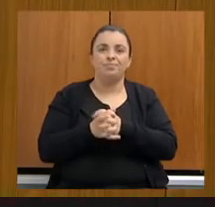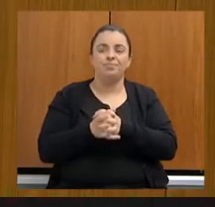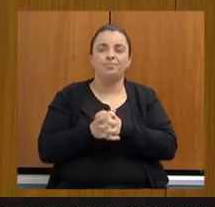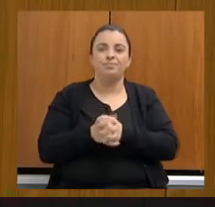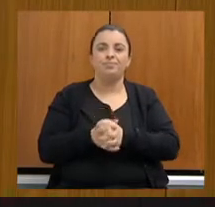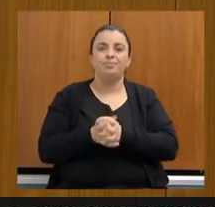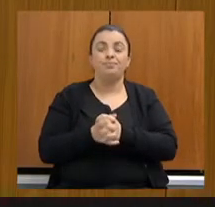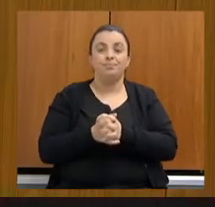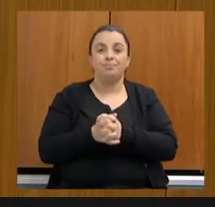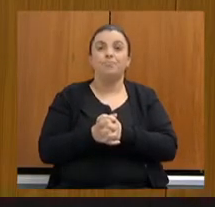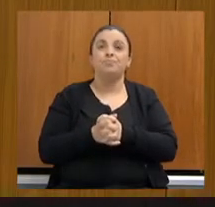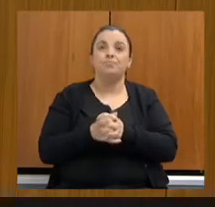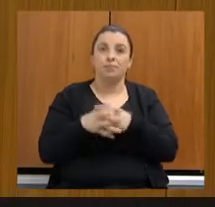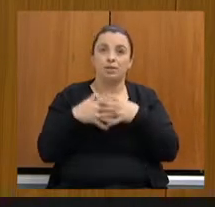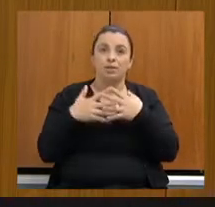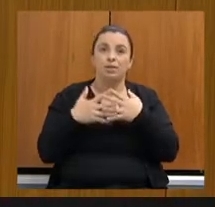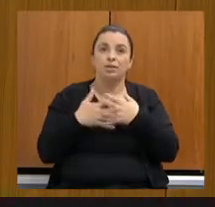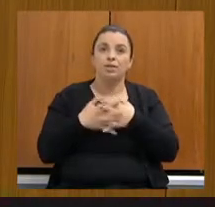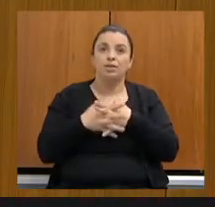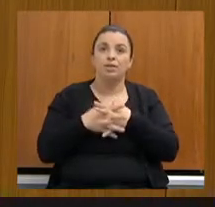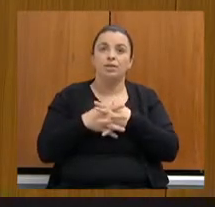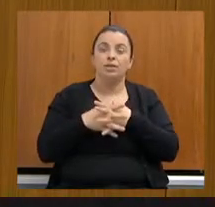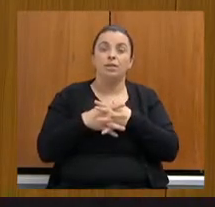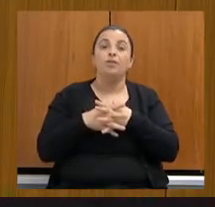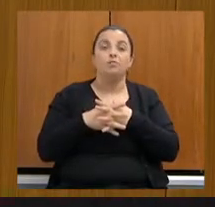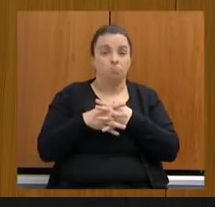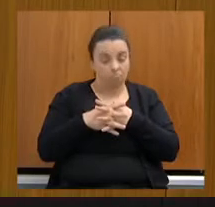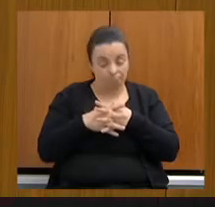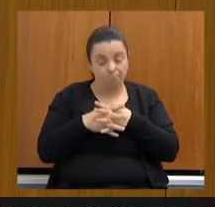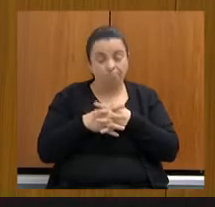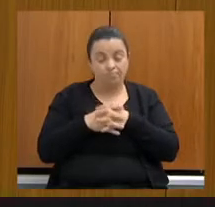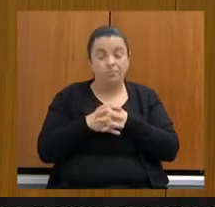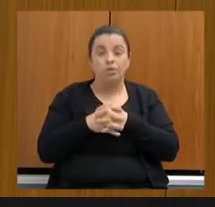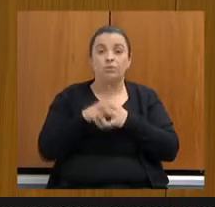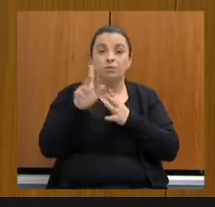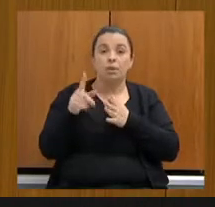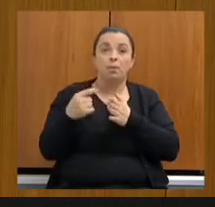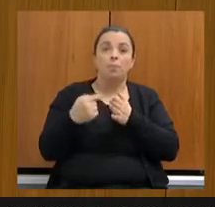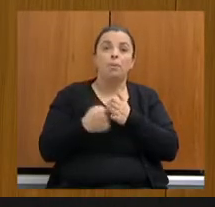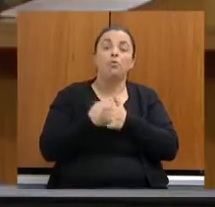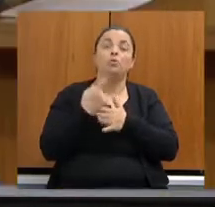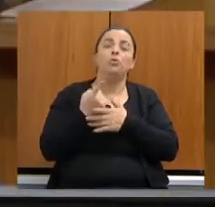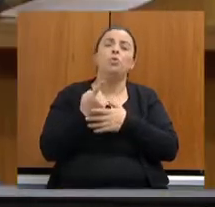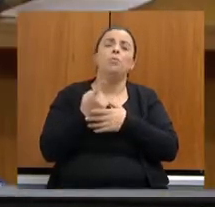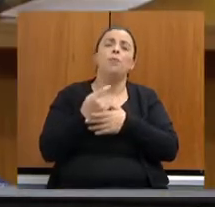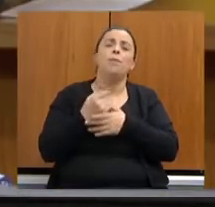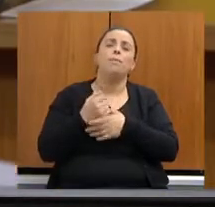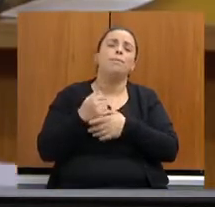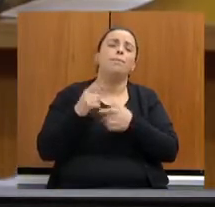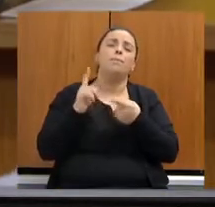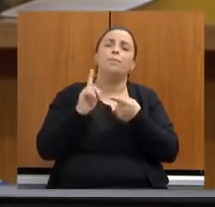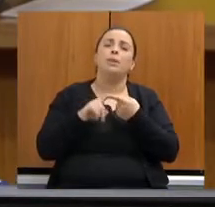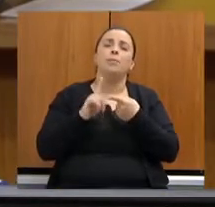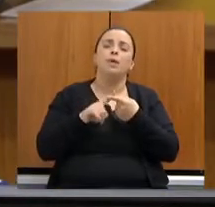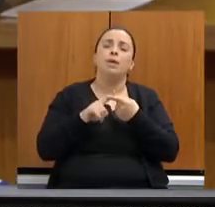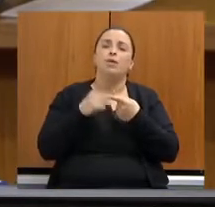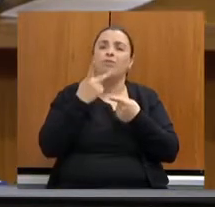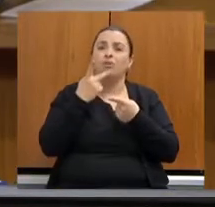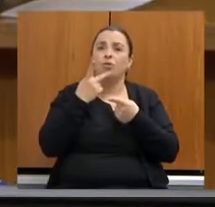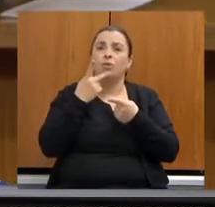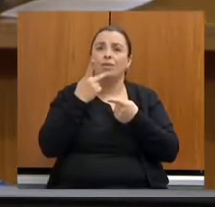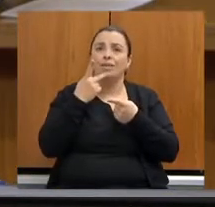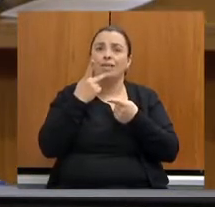o deputado vamos lá a primeira pergunta o que o senhor fez respeito de bomba